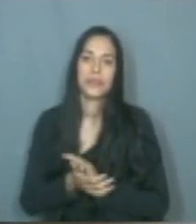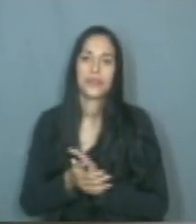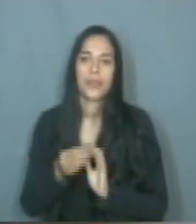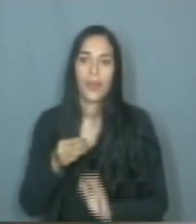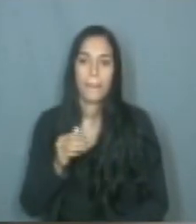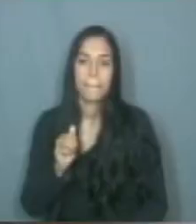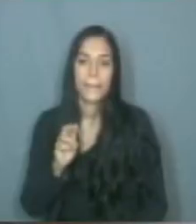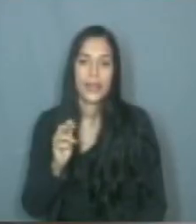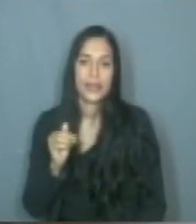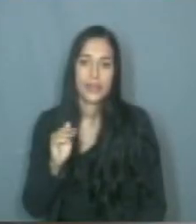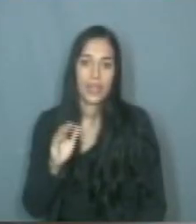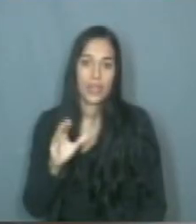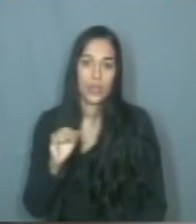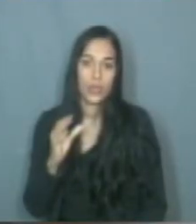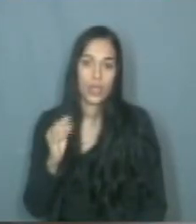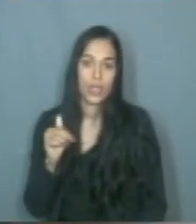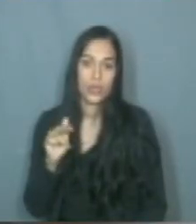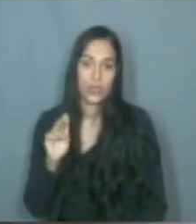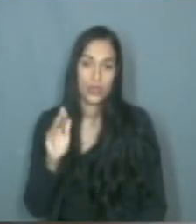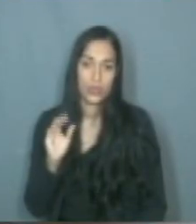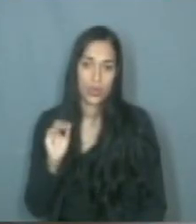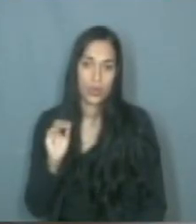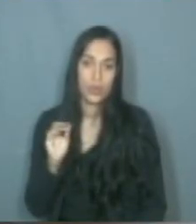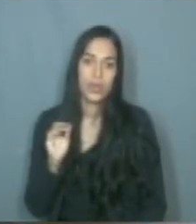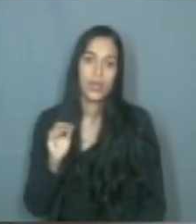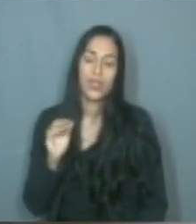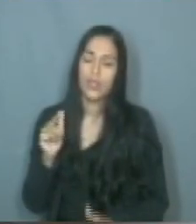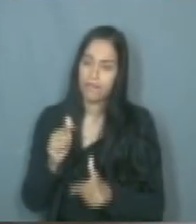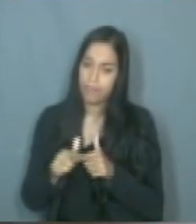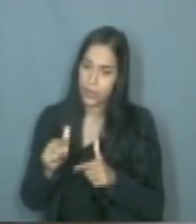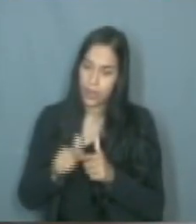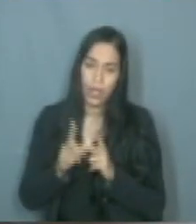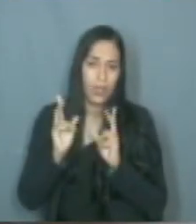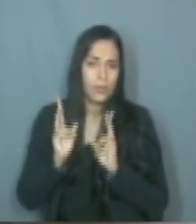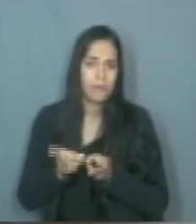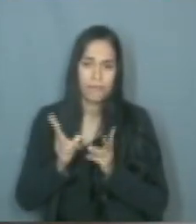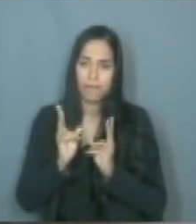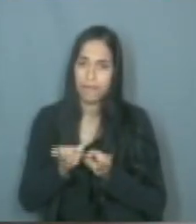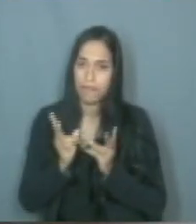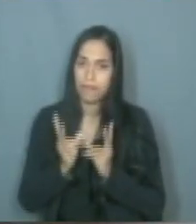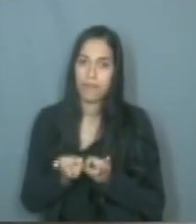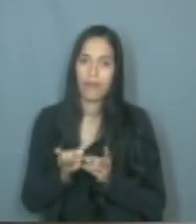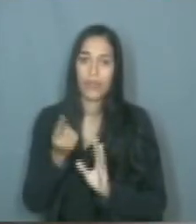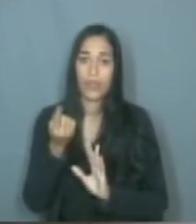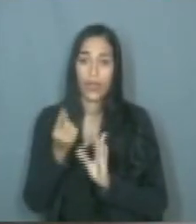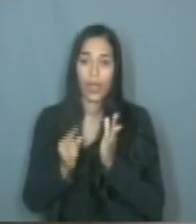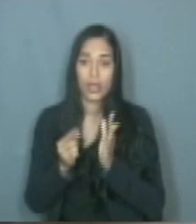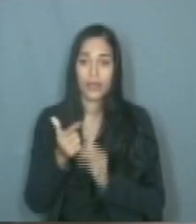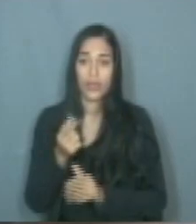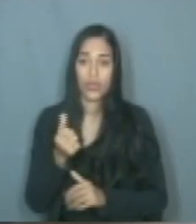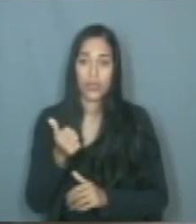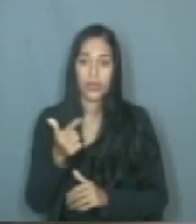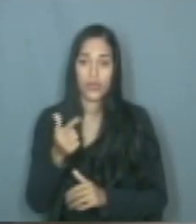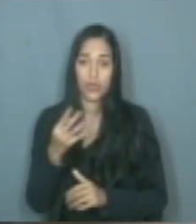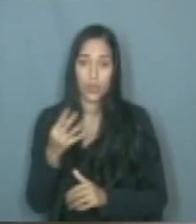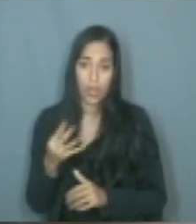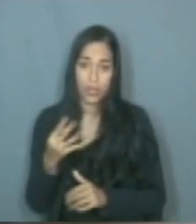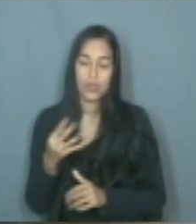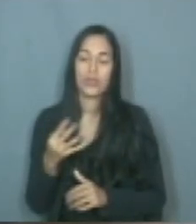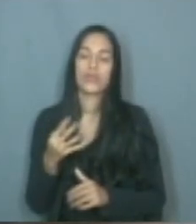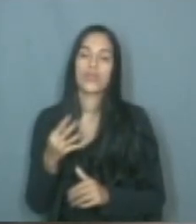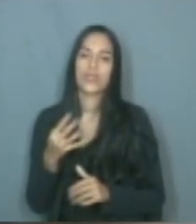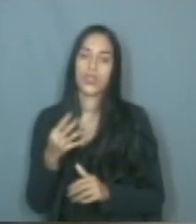Marcelo Canuto. Mas os problemas continuaram, tanto no Carnaval de 2024, como no Carnaval